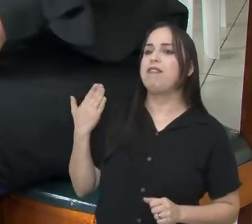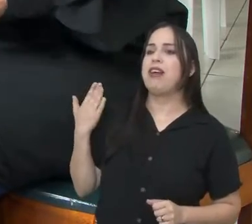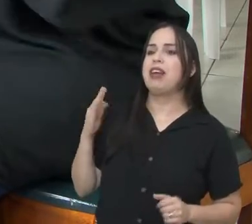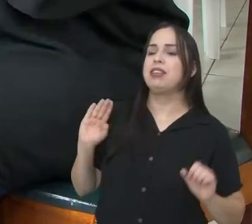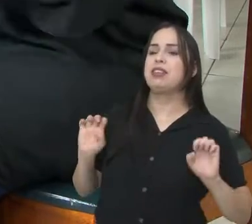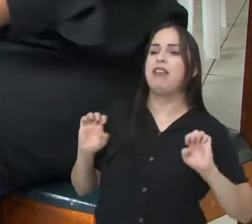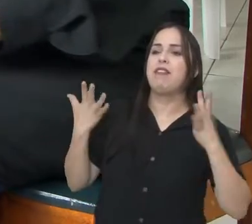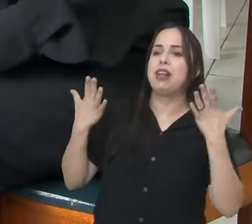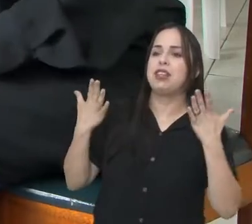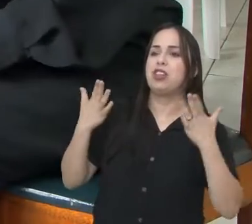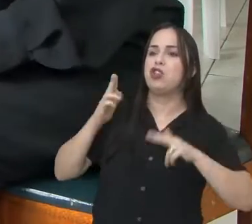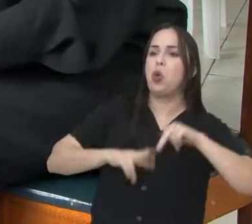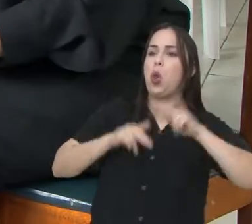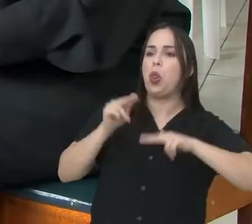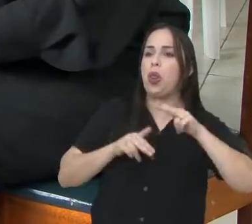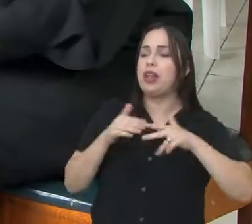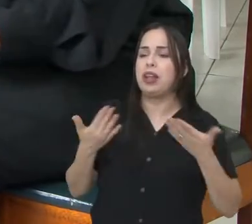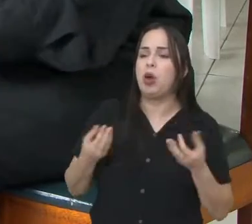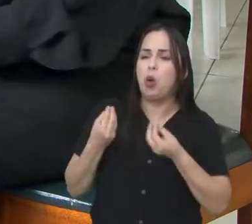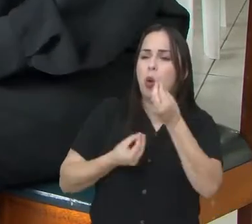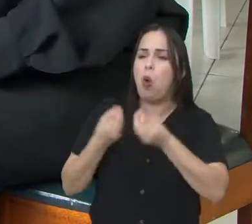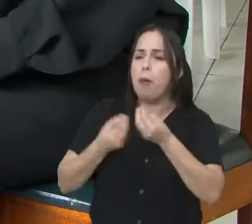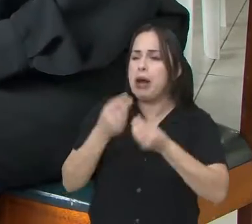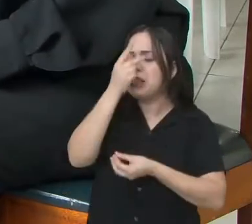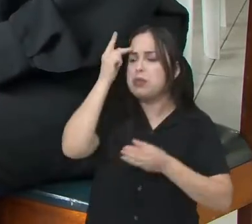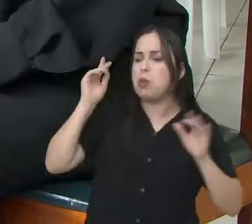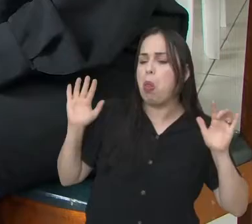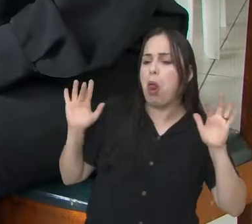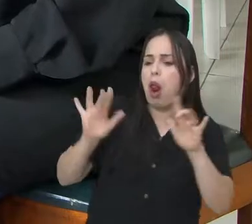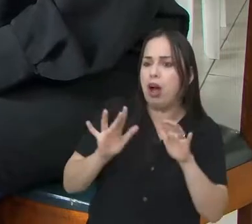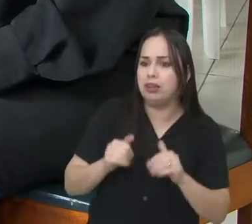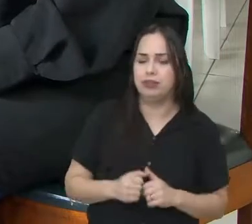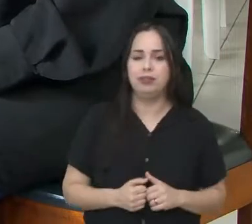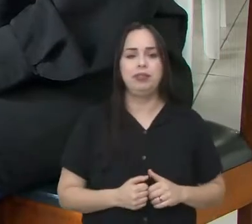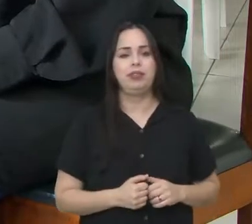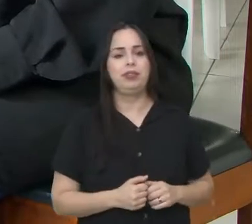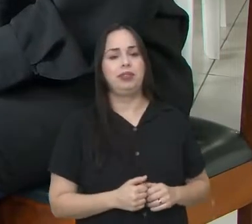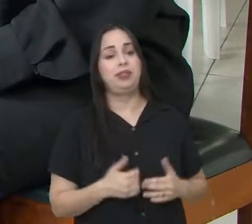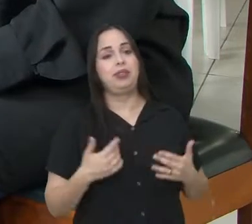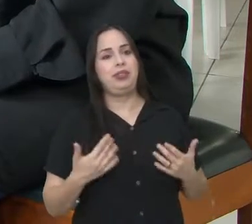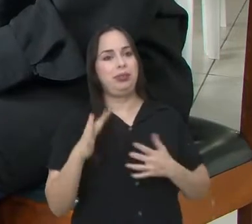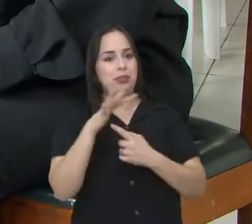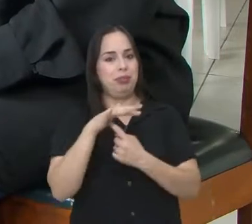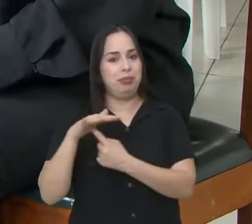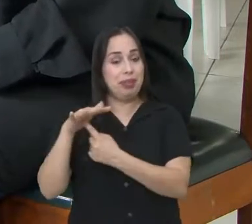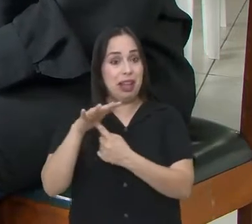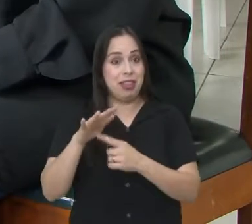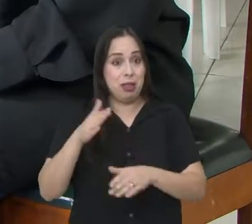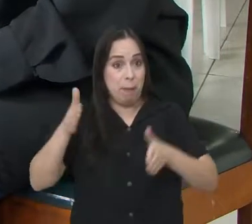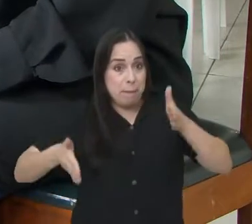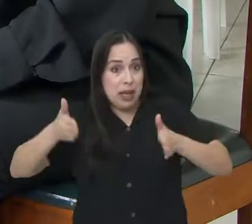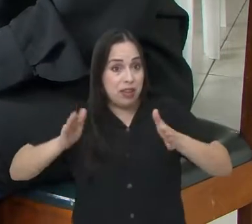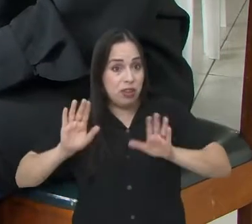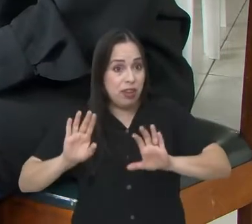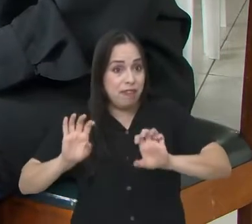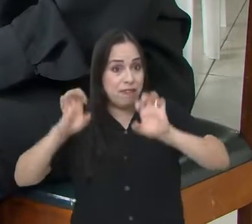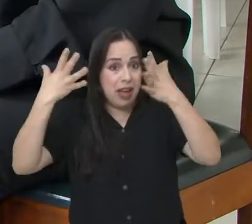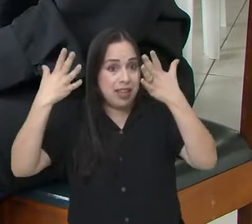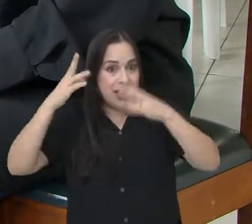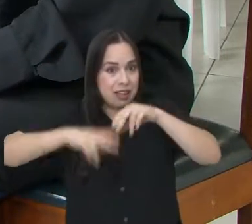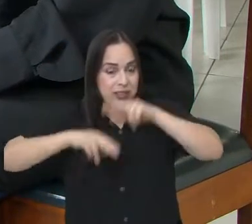festas juninas, como é que é o movimento aqui? Como é que fica essa praça? Essa praça, na época das festas juninas, elas